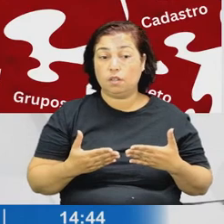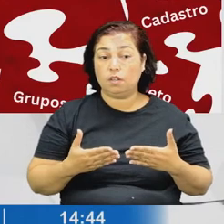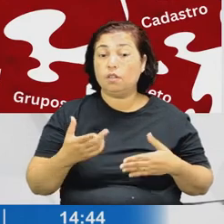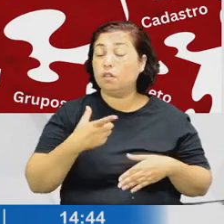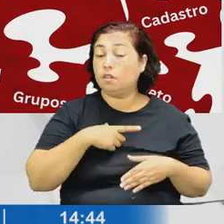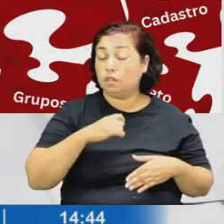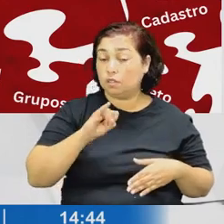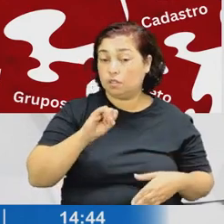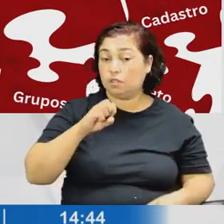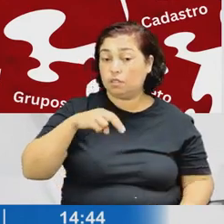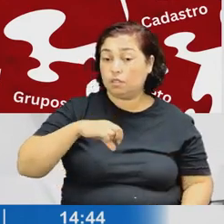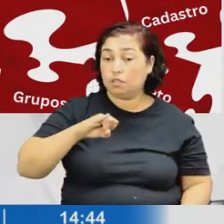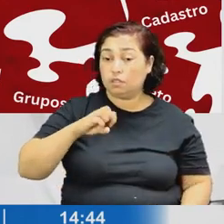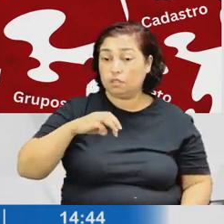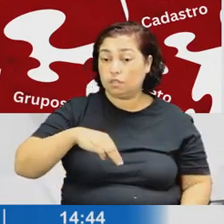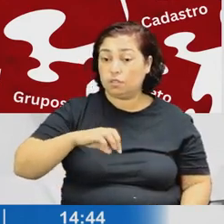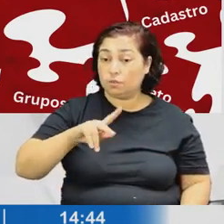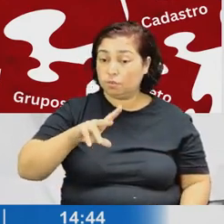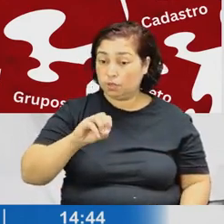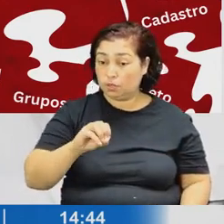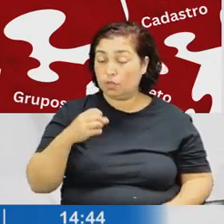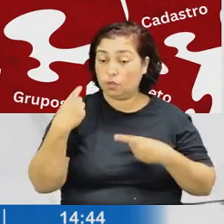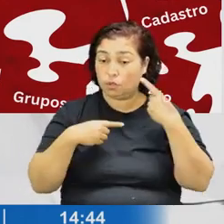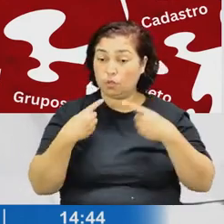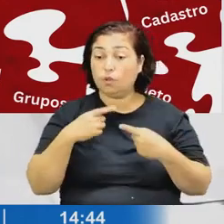inimigo na política tem política tem